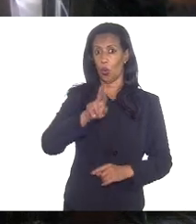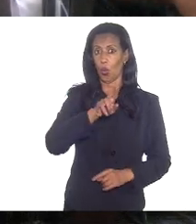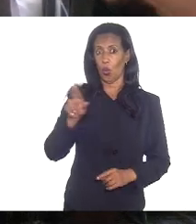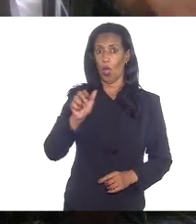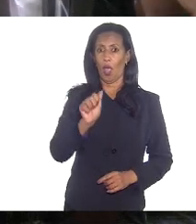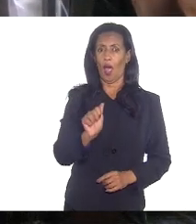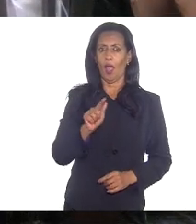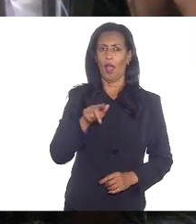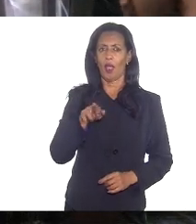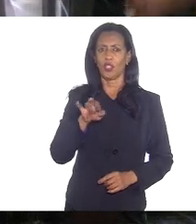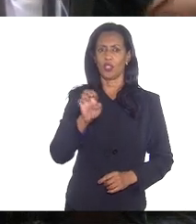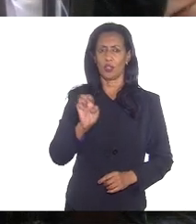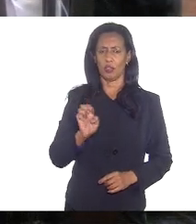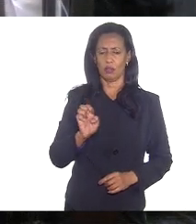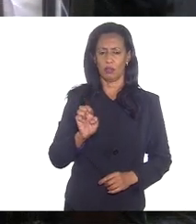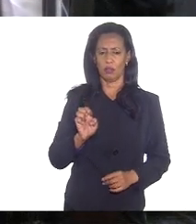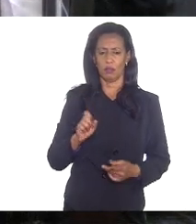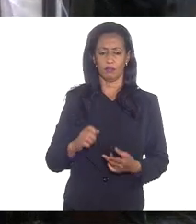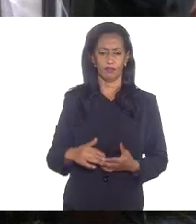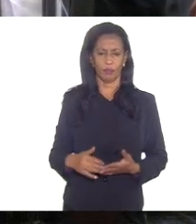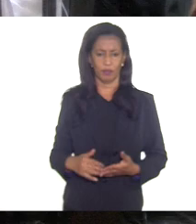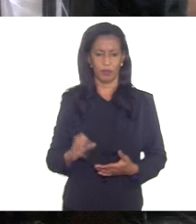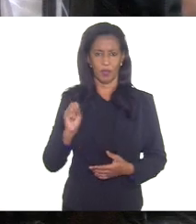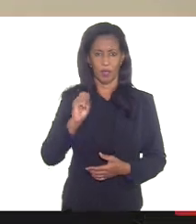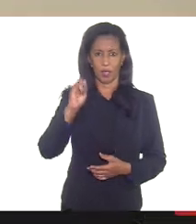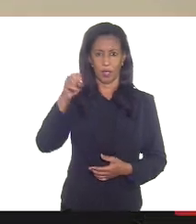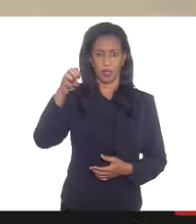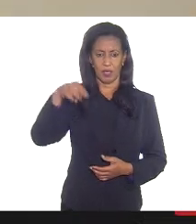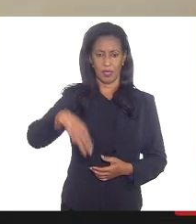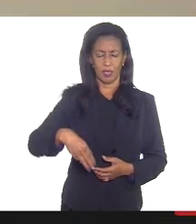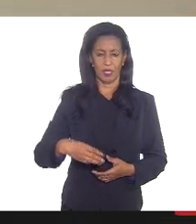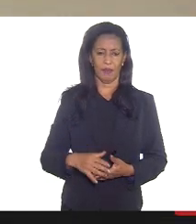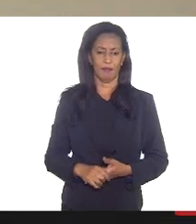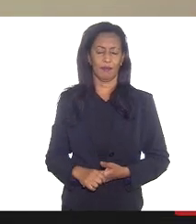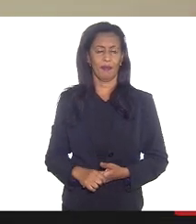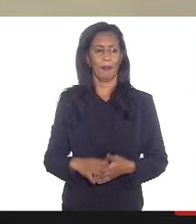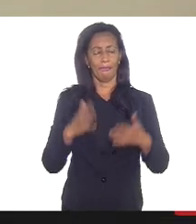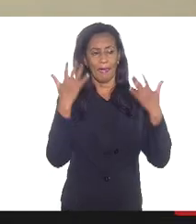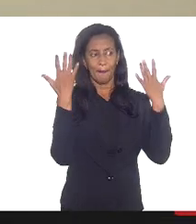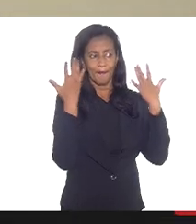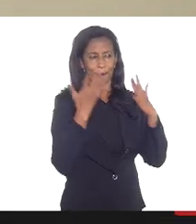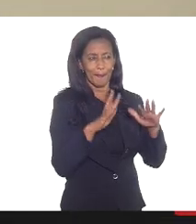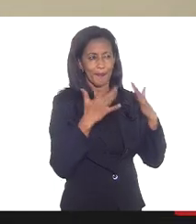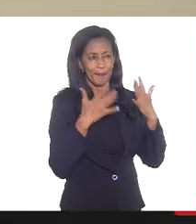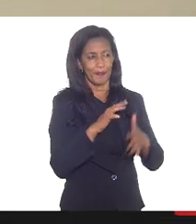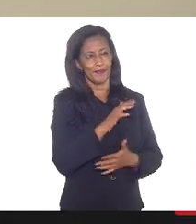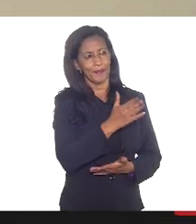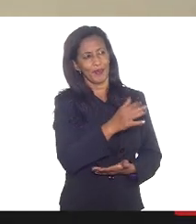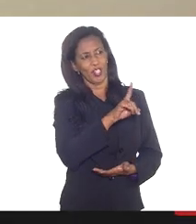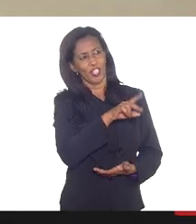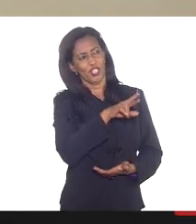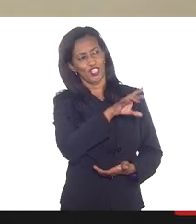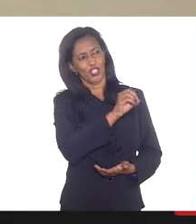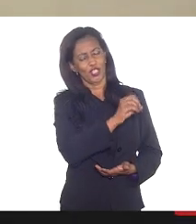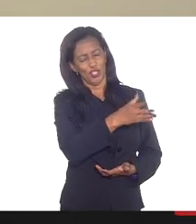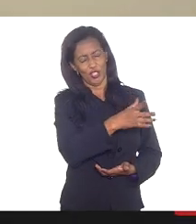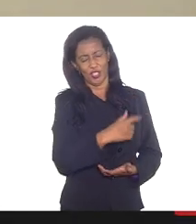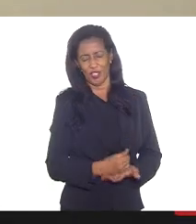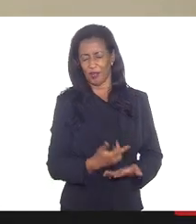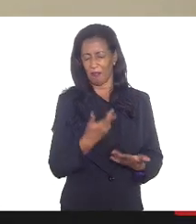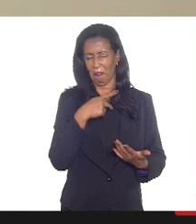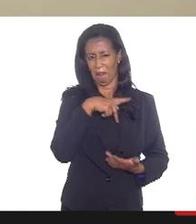Alexandre Freitas. Presidente, voto sim, com muito prazer. Parabenizo aí o autor Marcelo Dino por essa